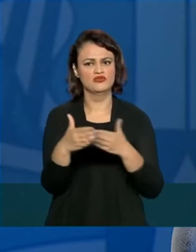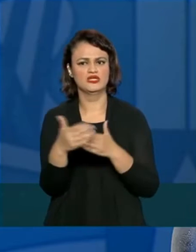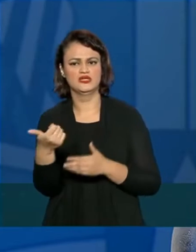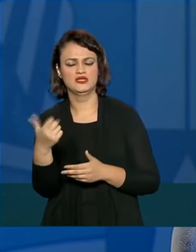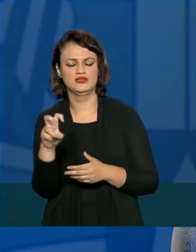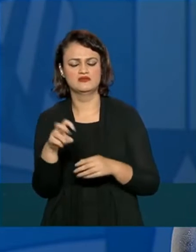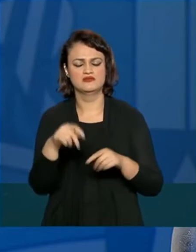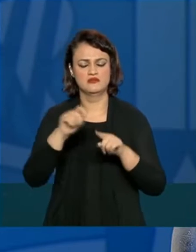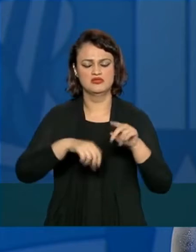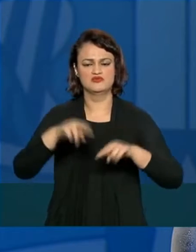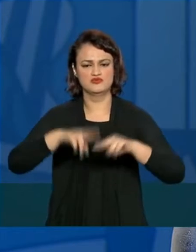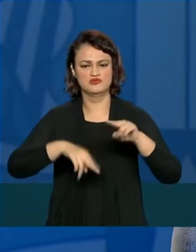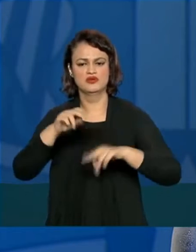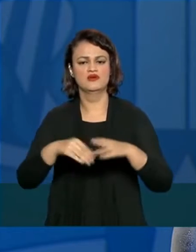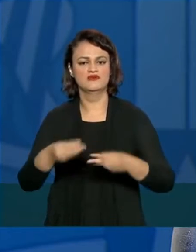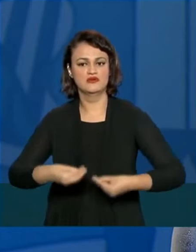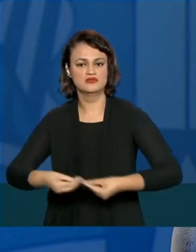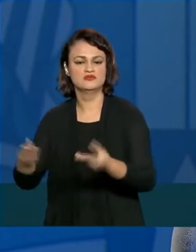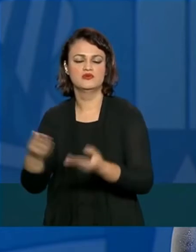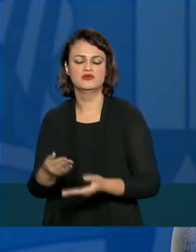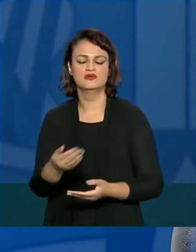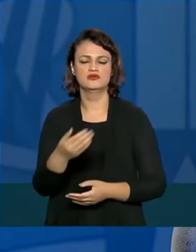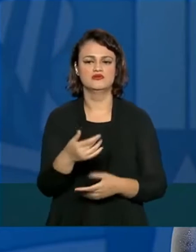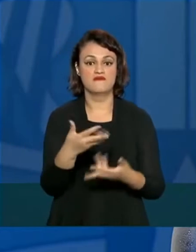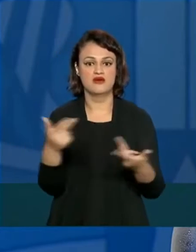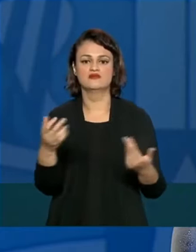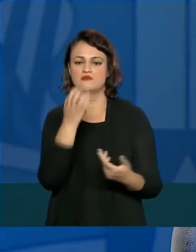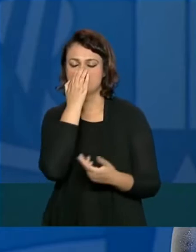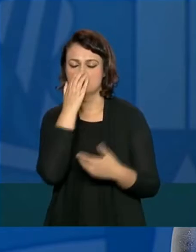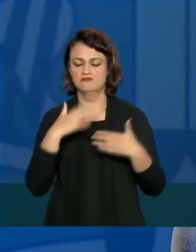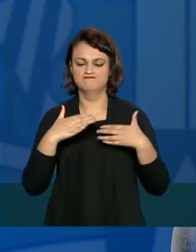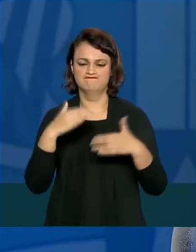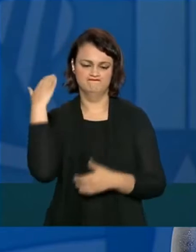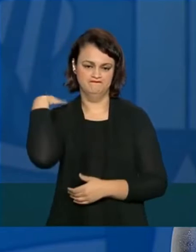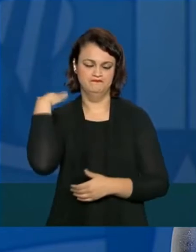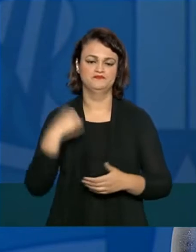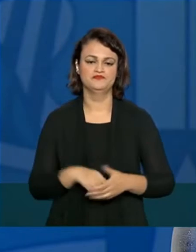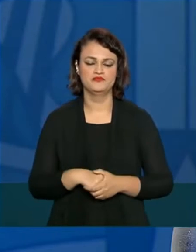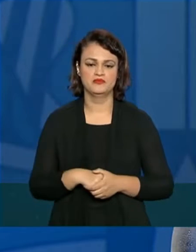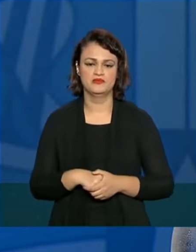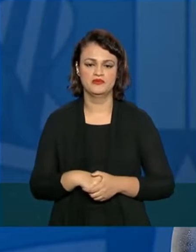distribuídos 30 ventiladores. No Rio Grande do Norte,